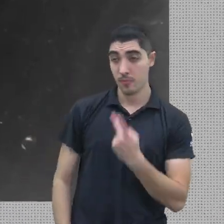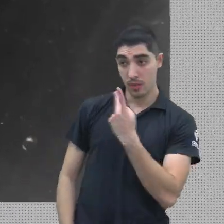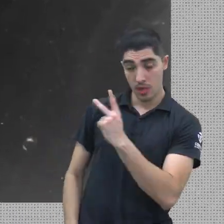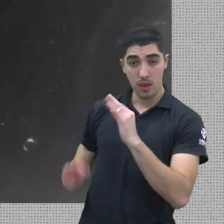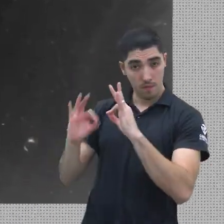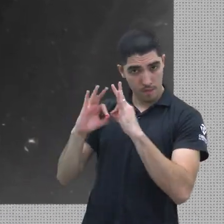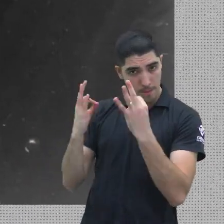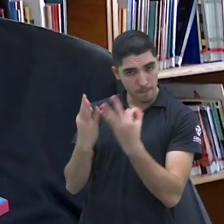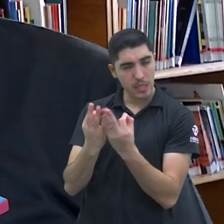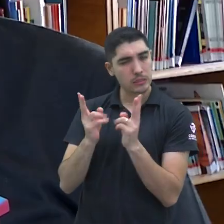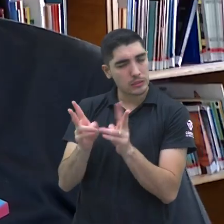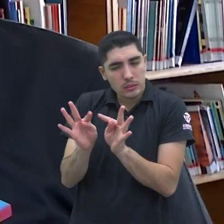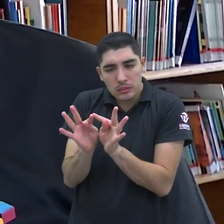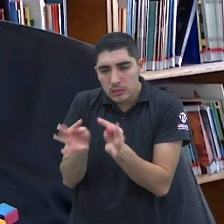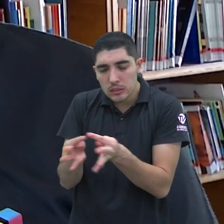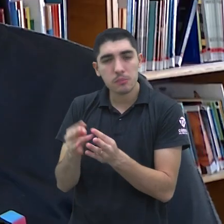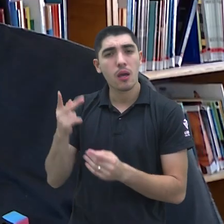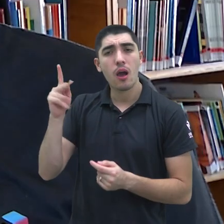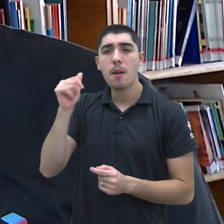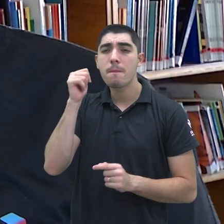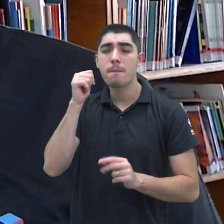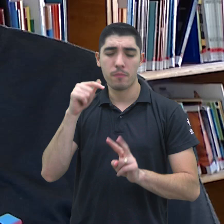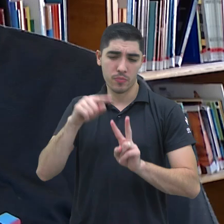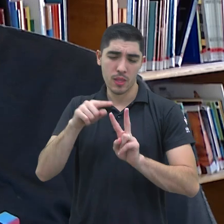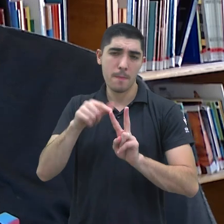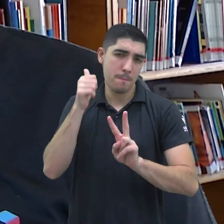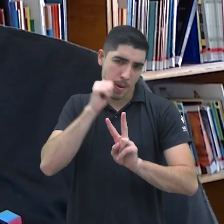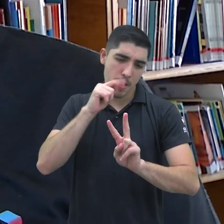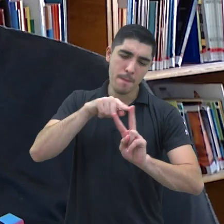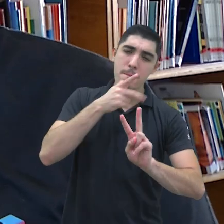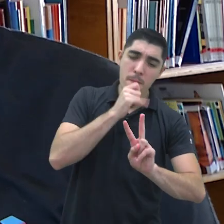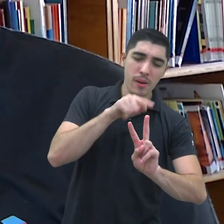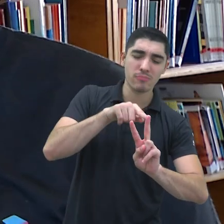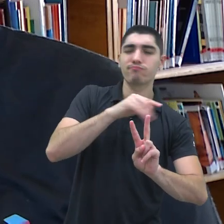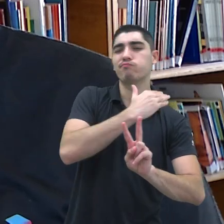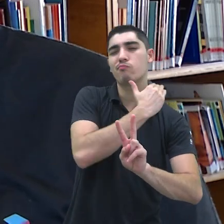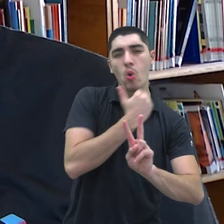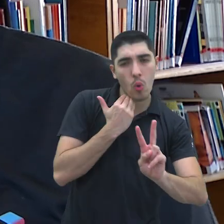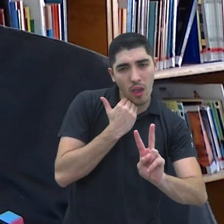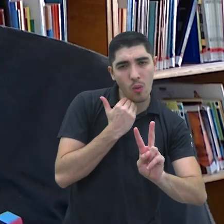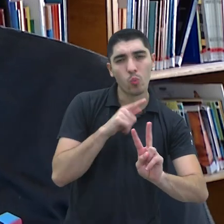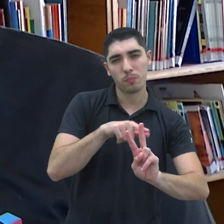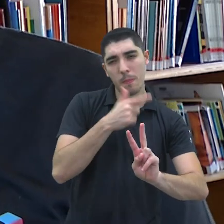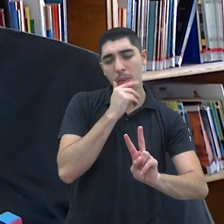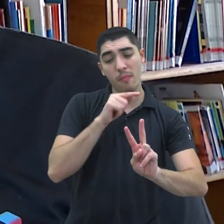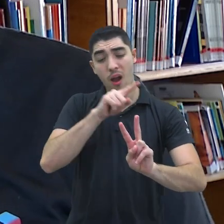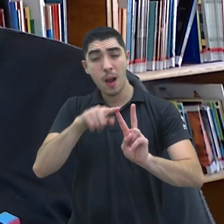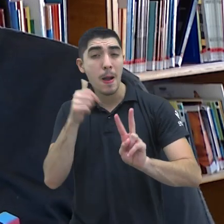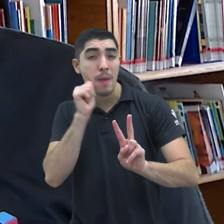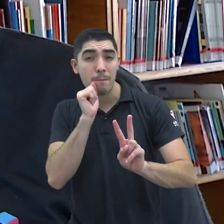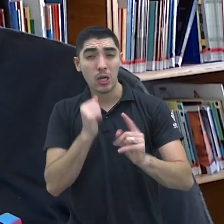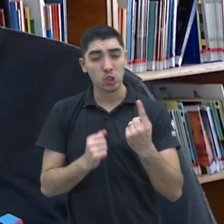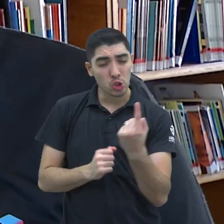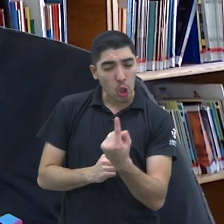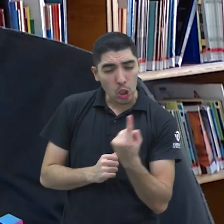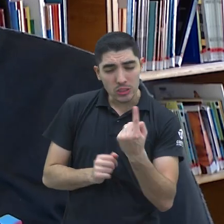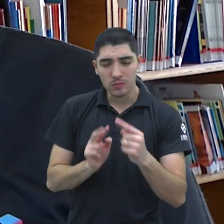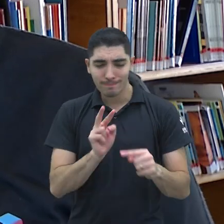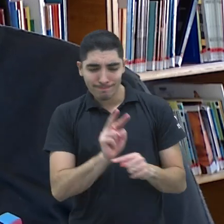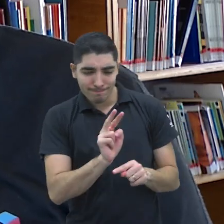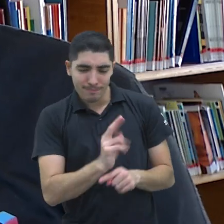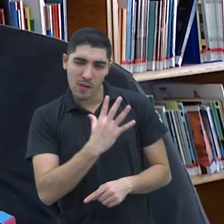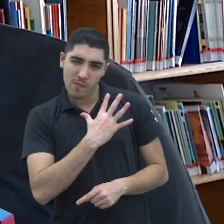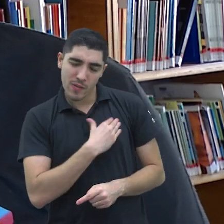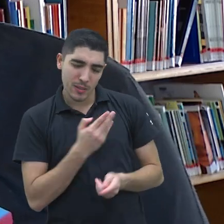carreira militar. Filho de uma família simples, a mãe ficou viúva muito cedo, né? Então teve que criar